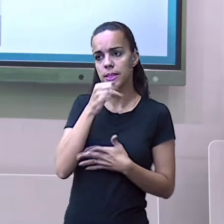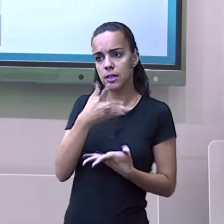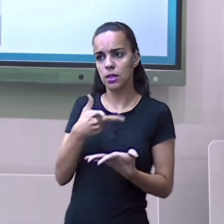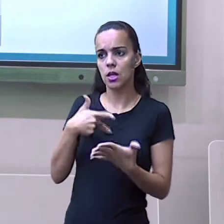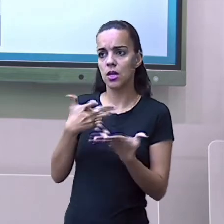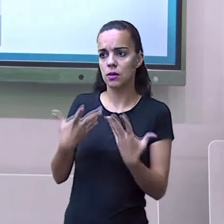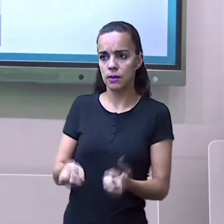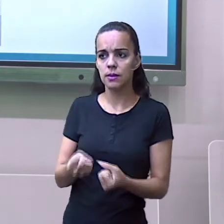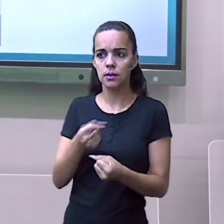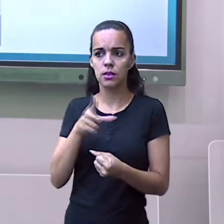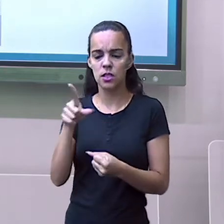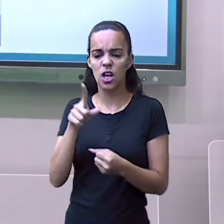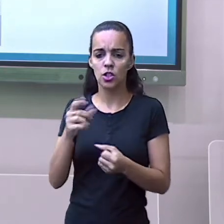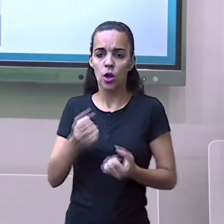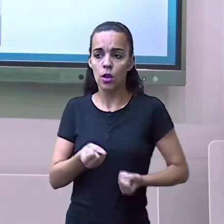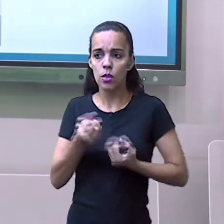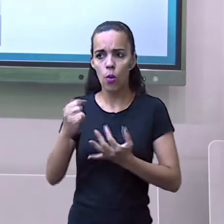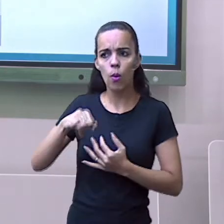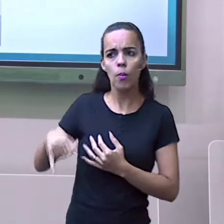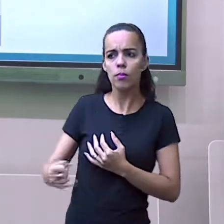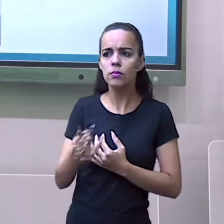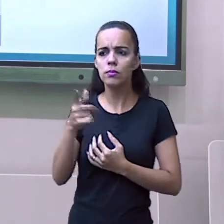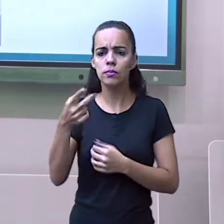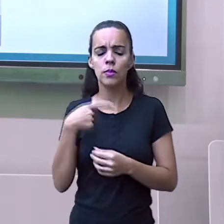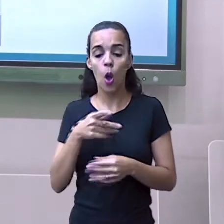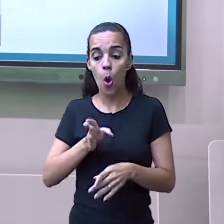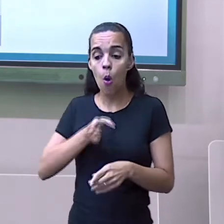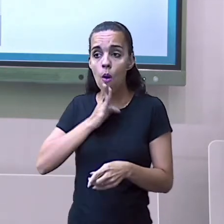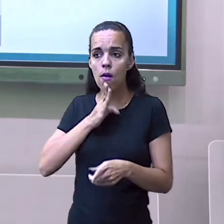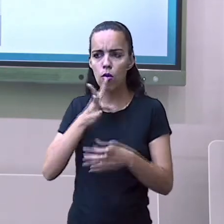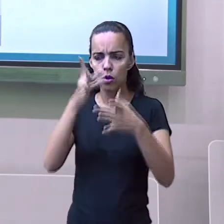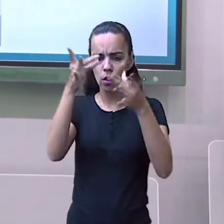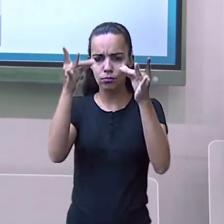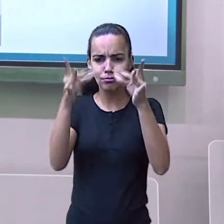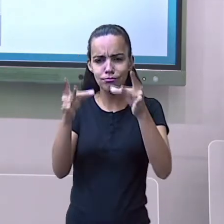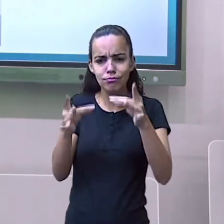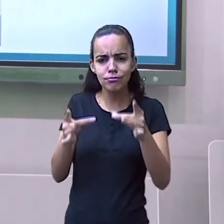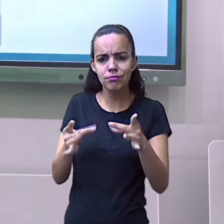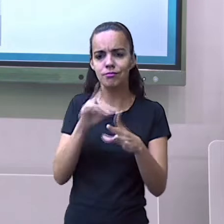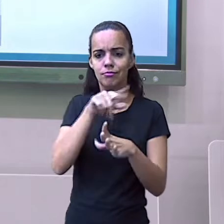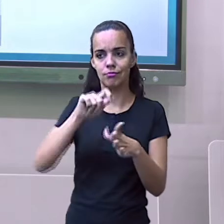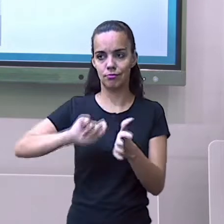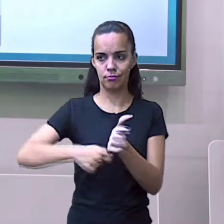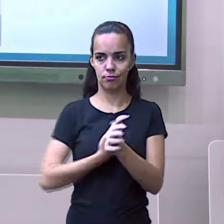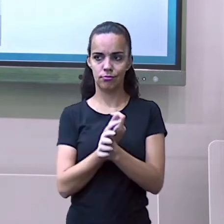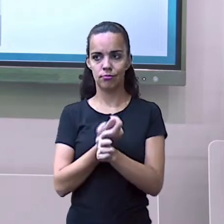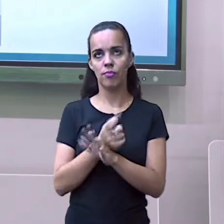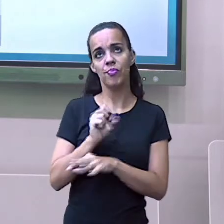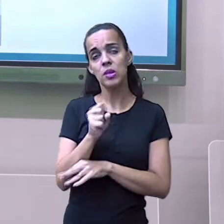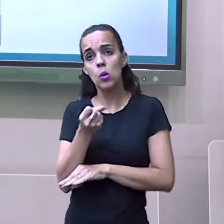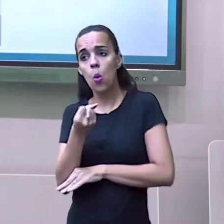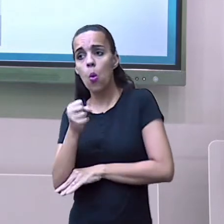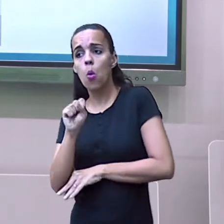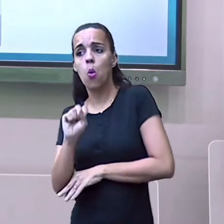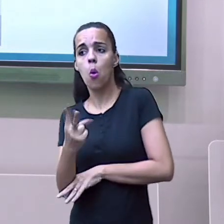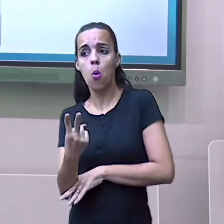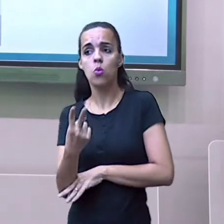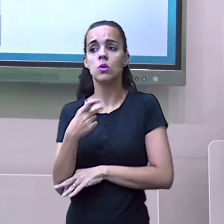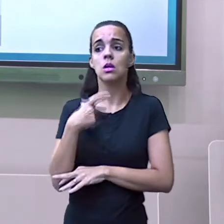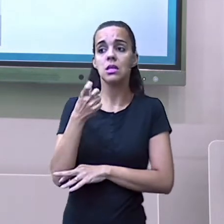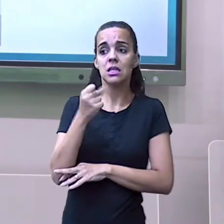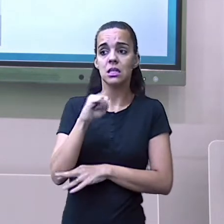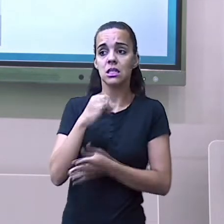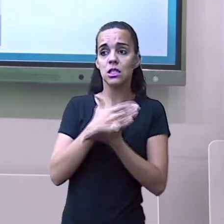for dada a oportunidade de tomar conhecimento prévio de seu conteúdo, ou se respectivo